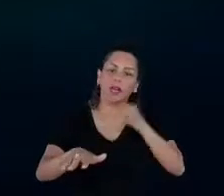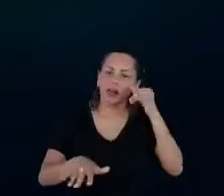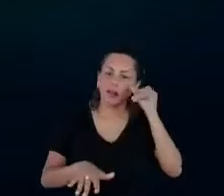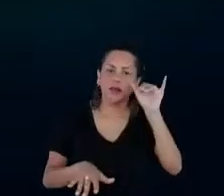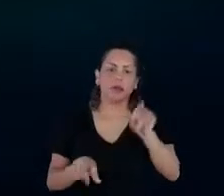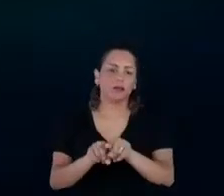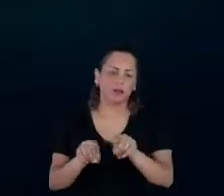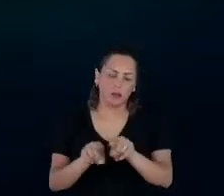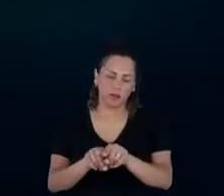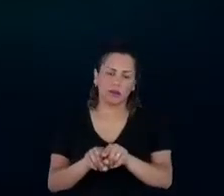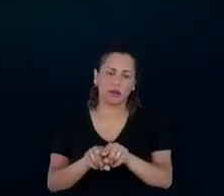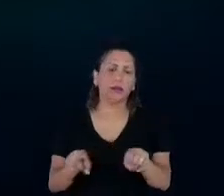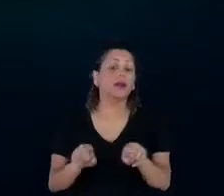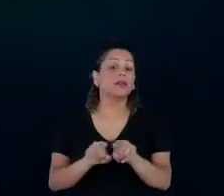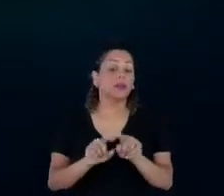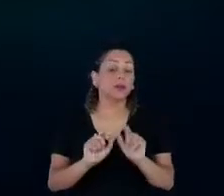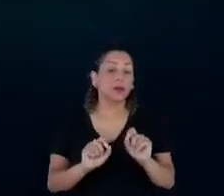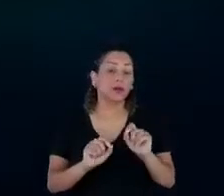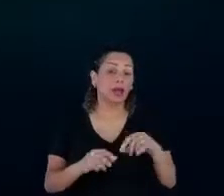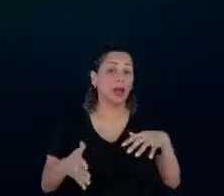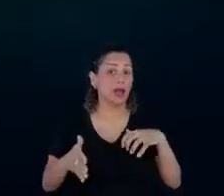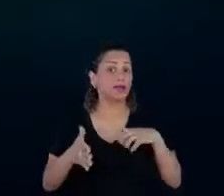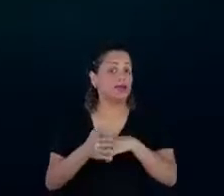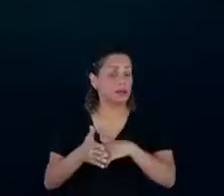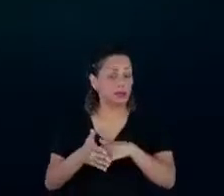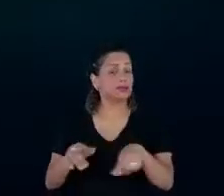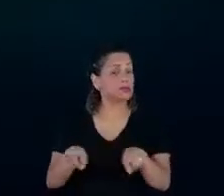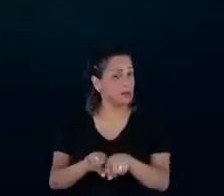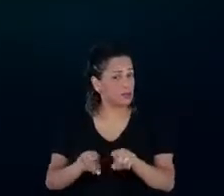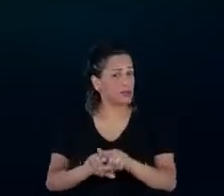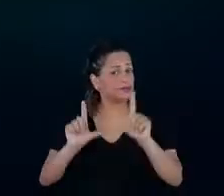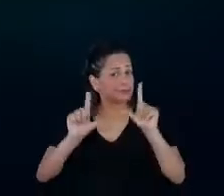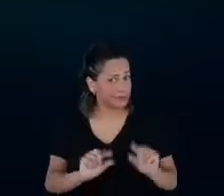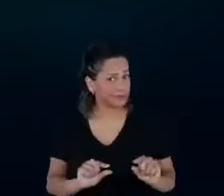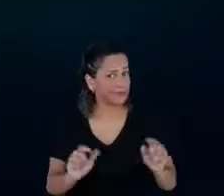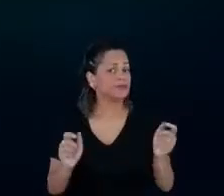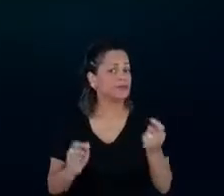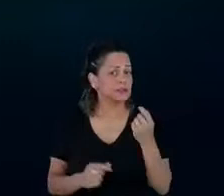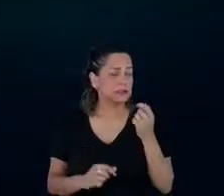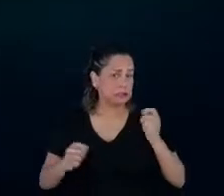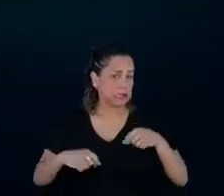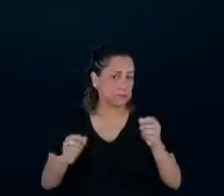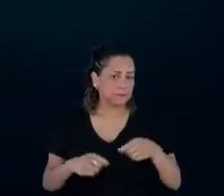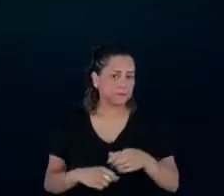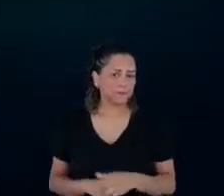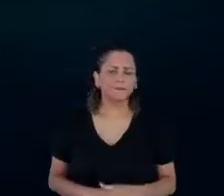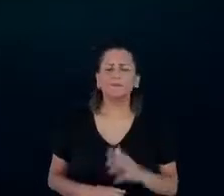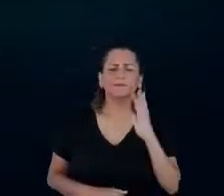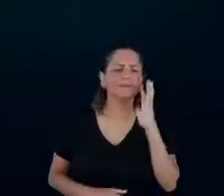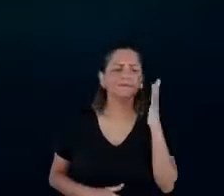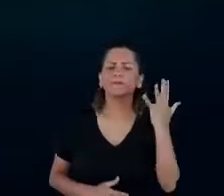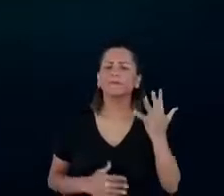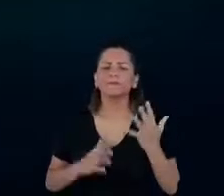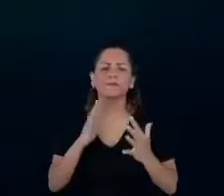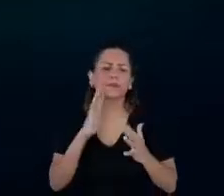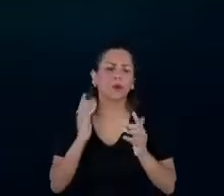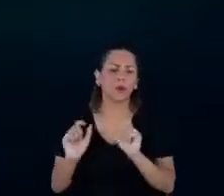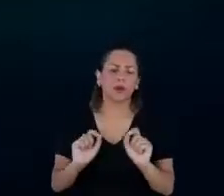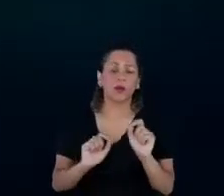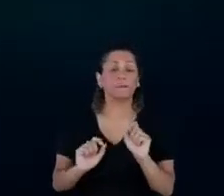também reduzindo os acidentes de trânsito. Quais seriam as soluções? Seria através da